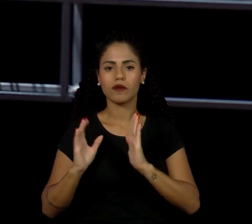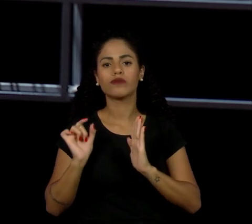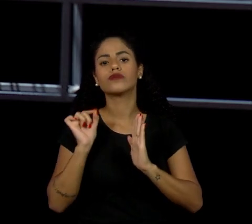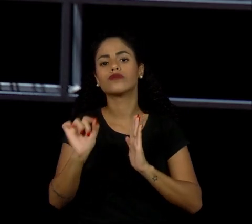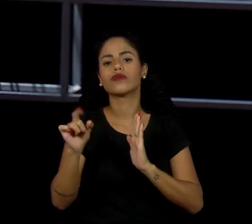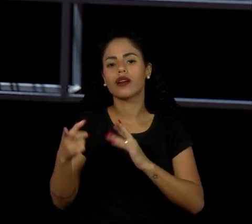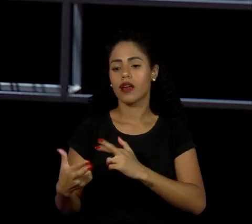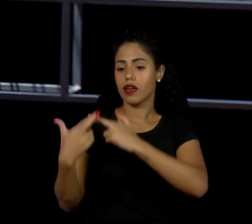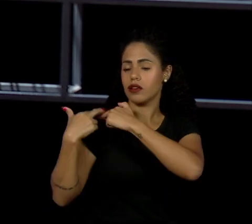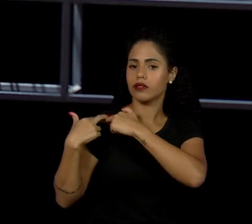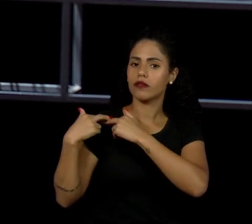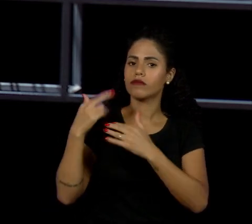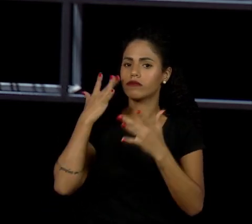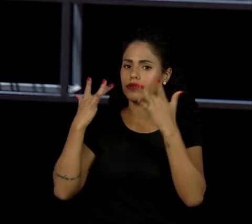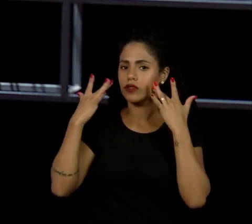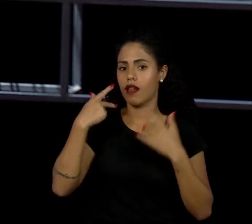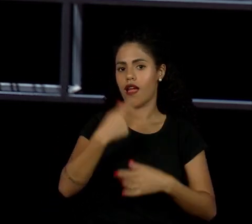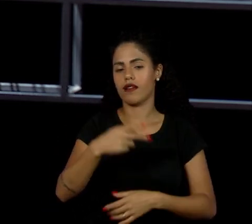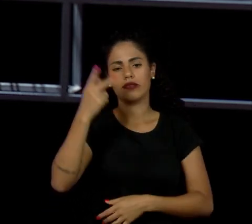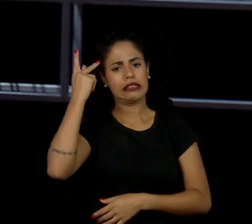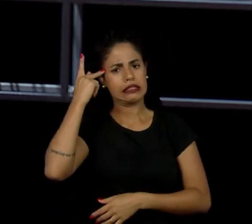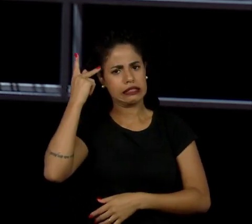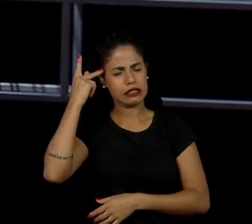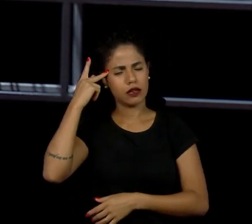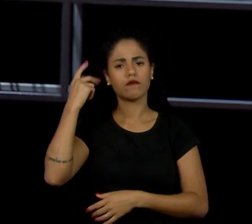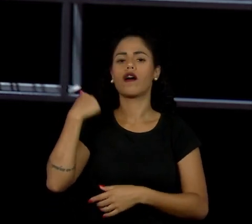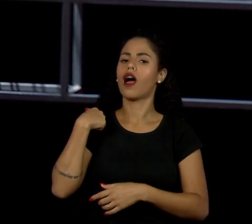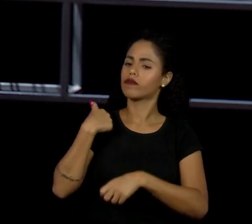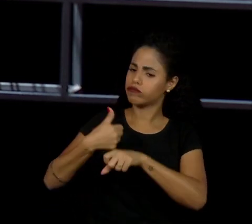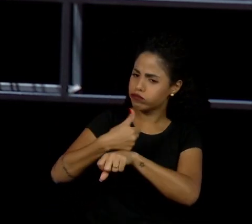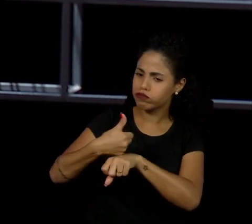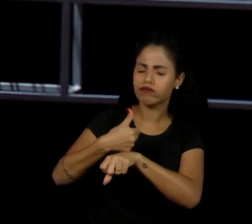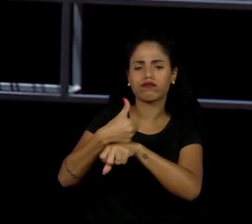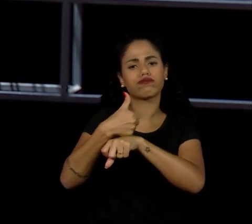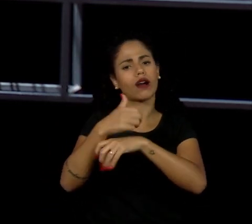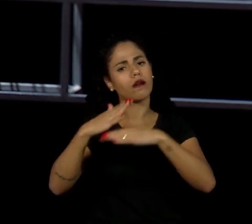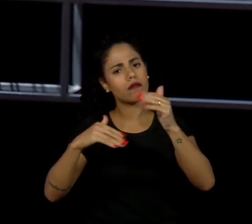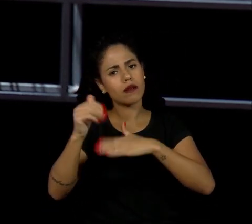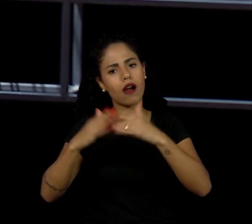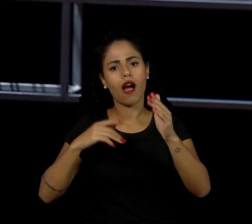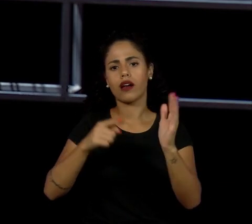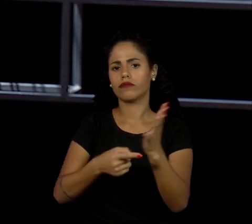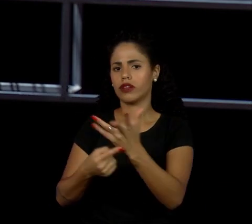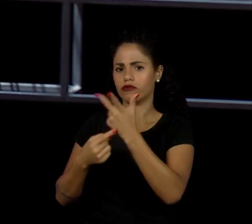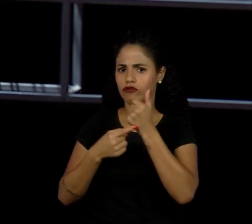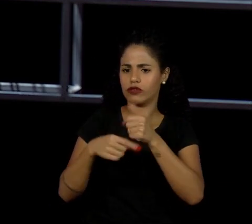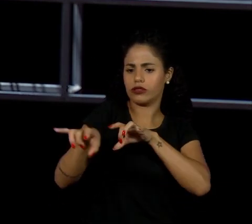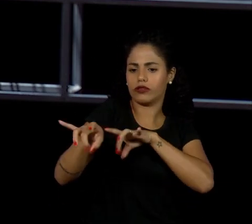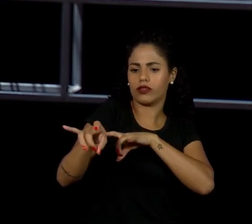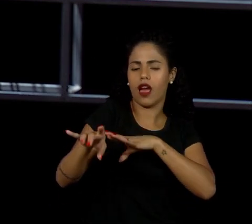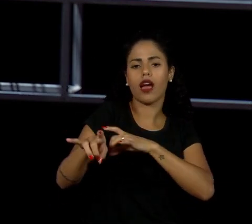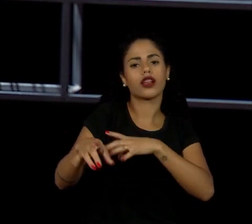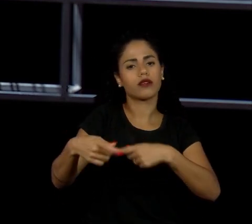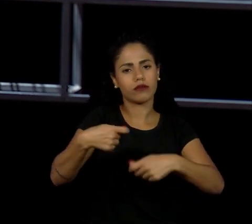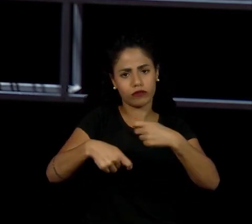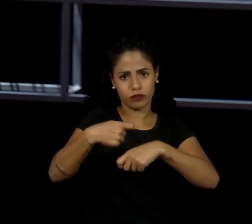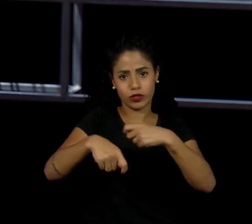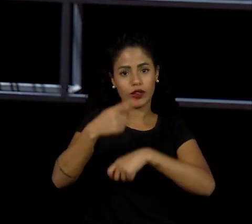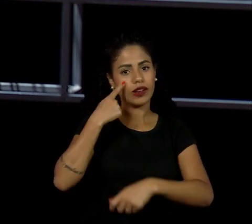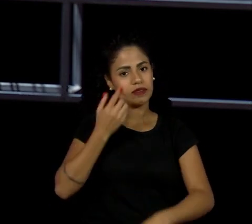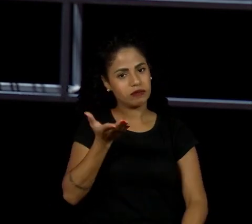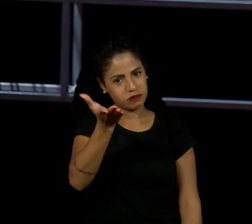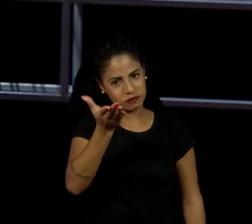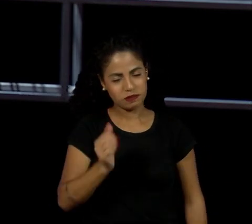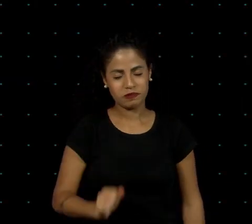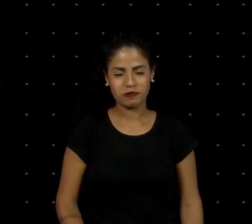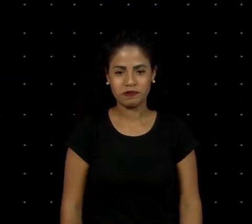por um teatro aqui de São Paulo, onde ela exerceu todas as funções como artista, técnica e administradora. Olha só o que ela contou